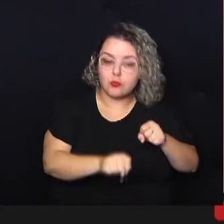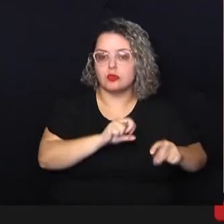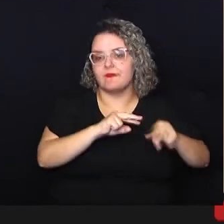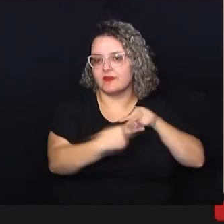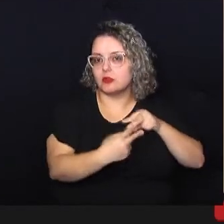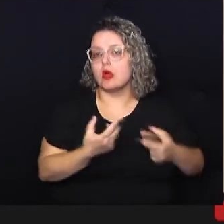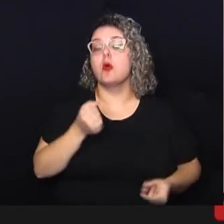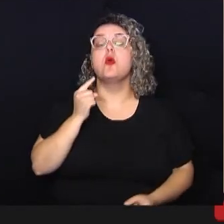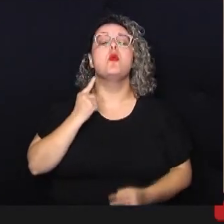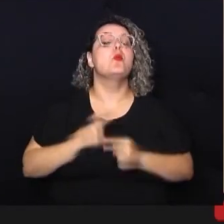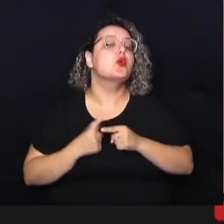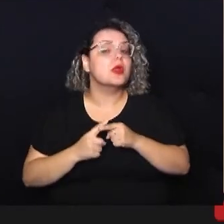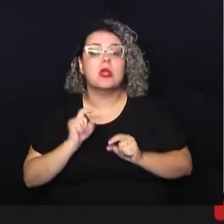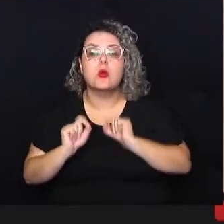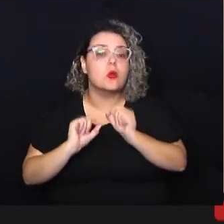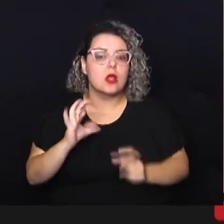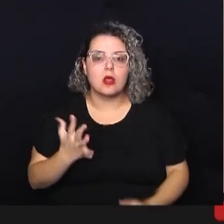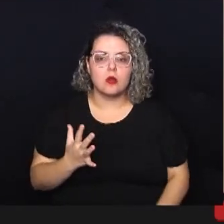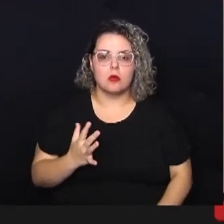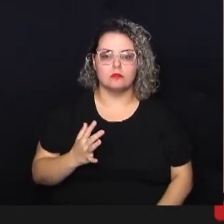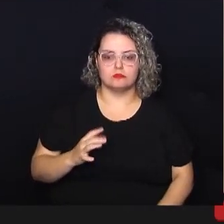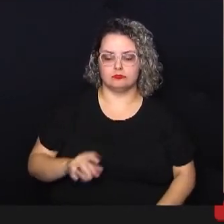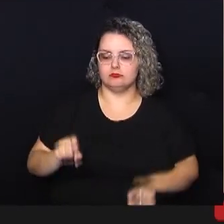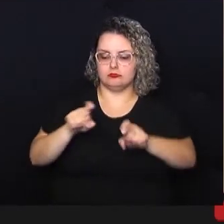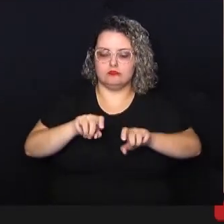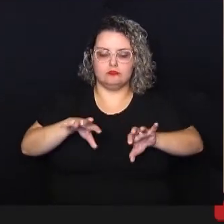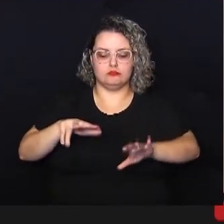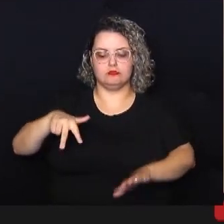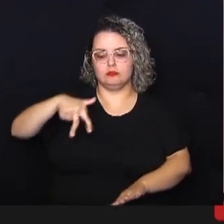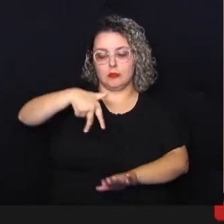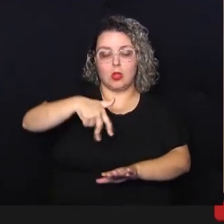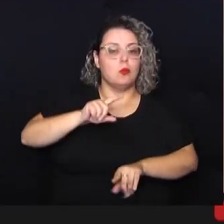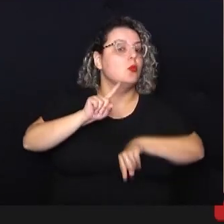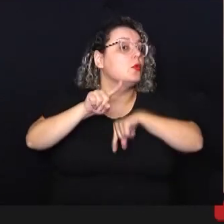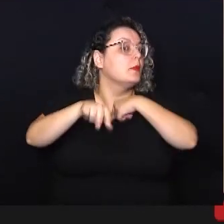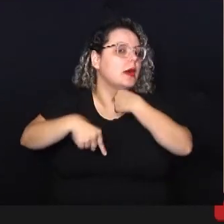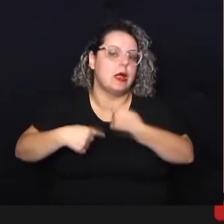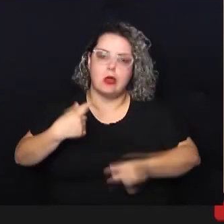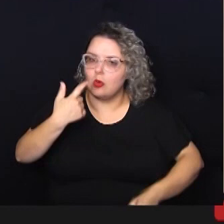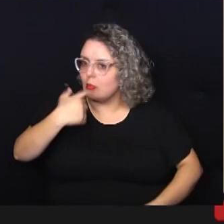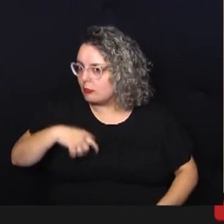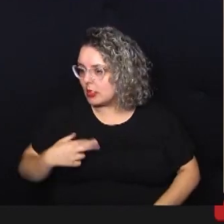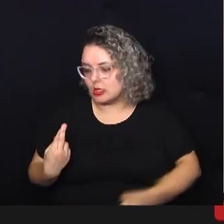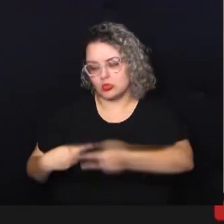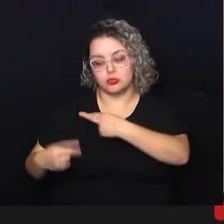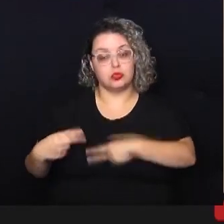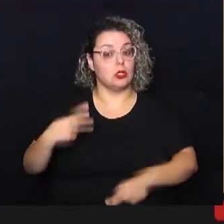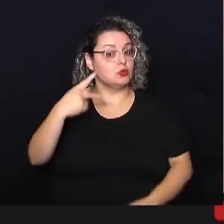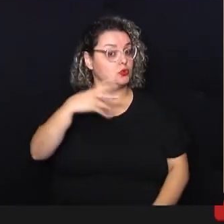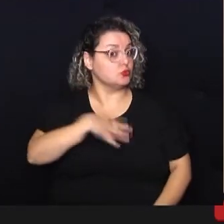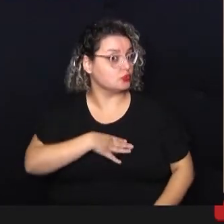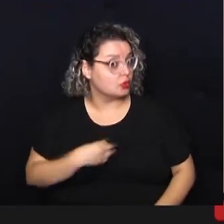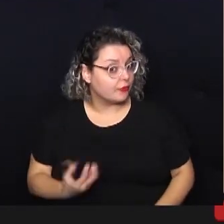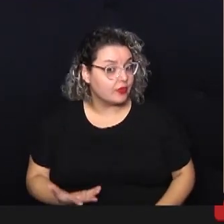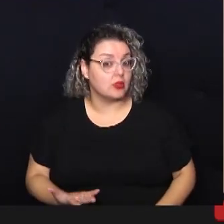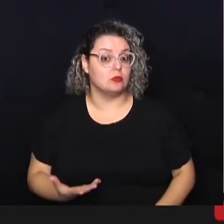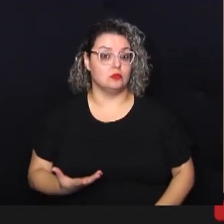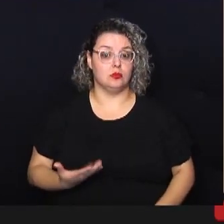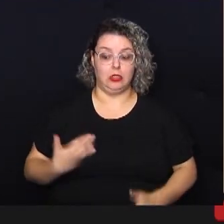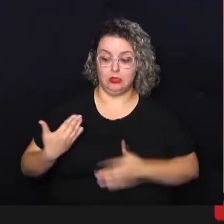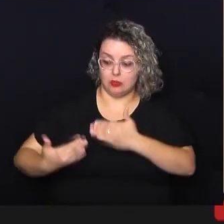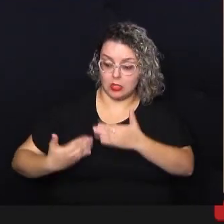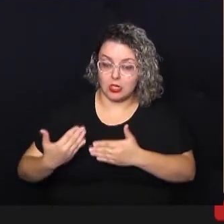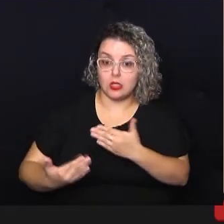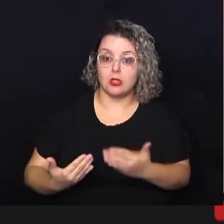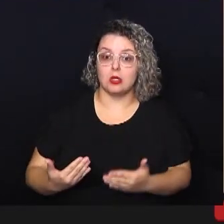o que acontece? A pessoa do outro lado pode se passar por outra pessoa, se relacionar com seu filho. Esse processo todo se